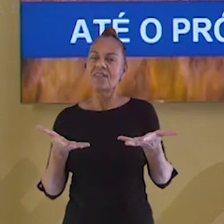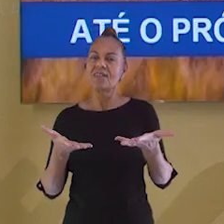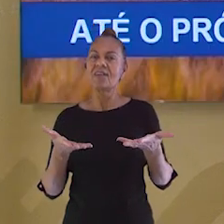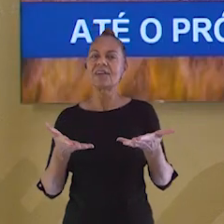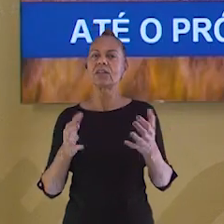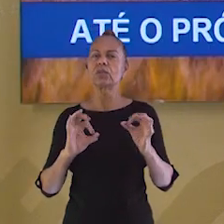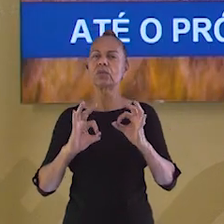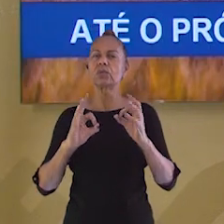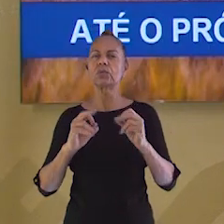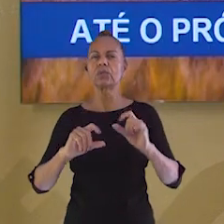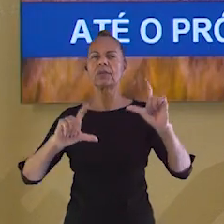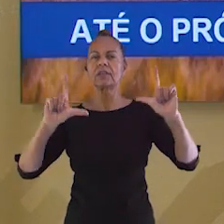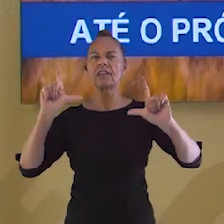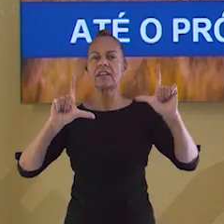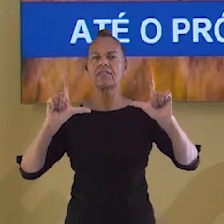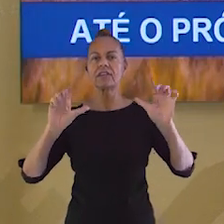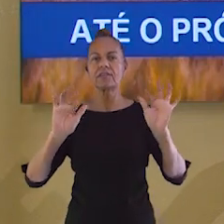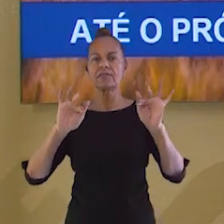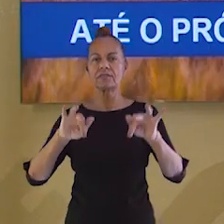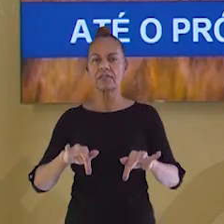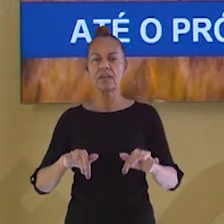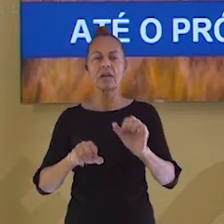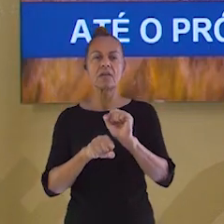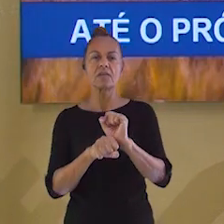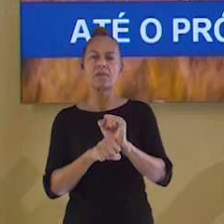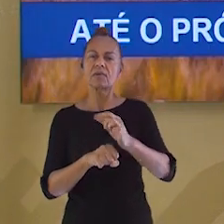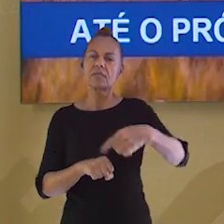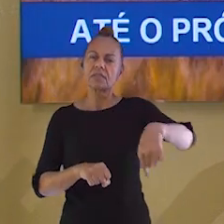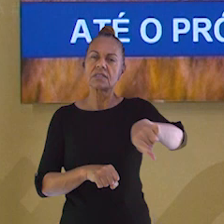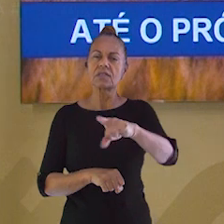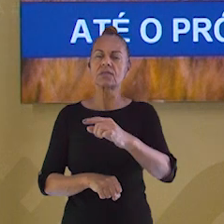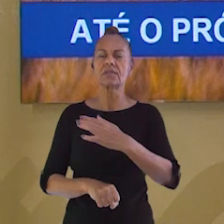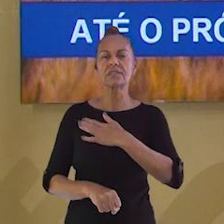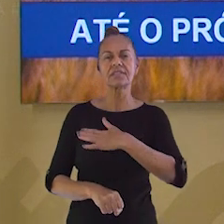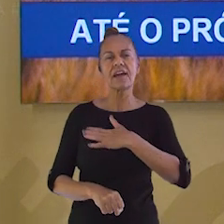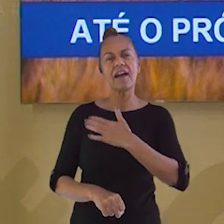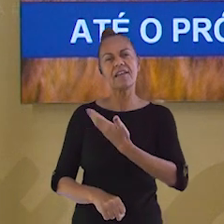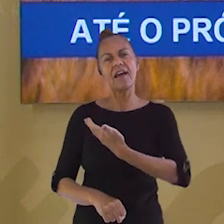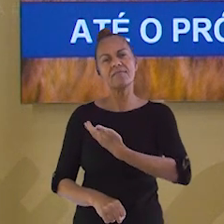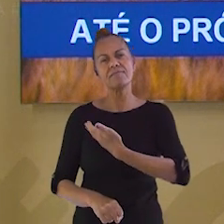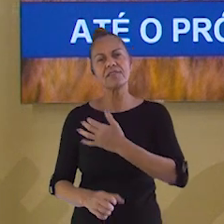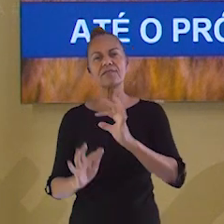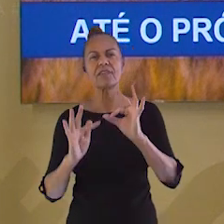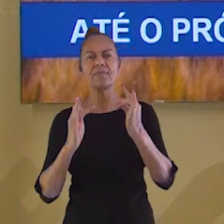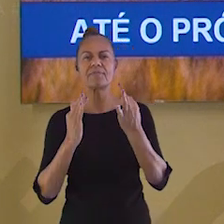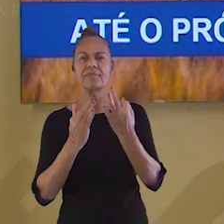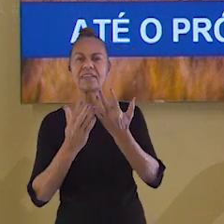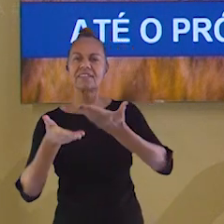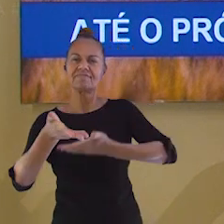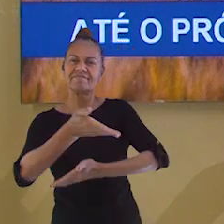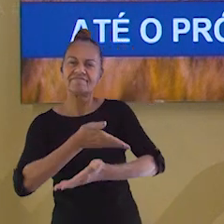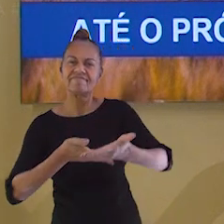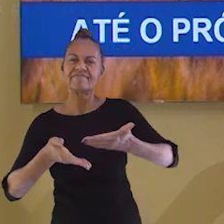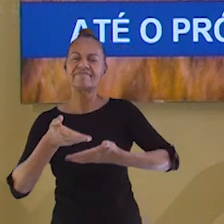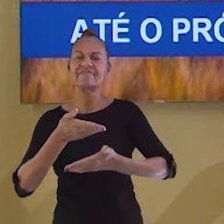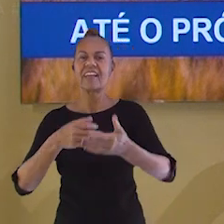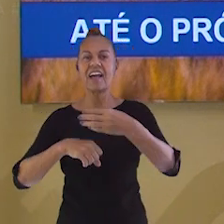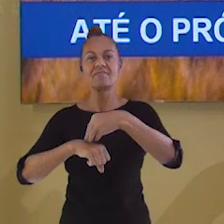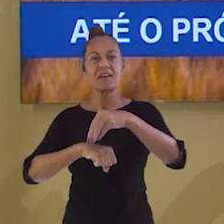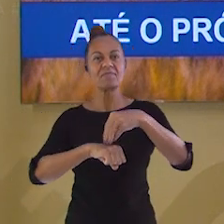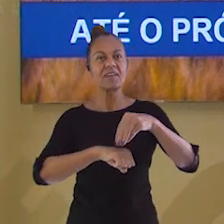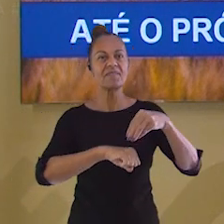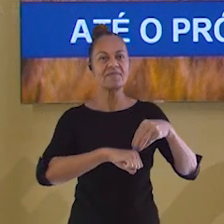fim e aprendemos bastante coisa, hein? Espero que vocês tenham gostado tanto quanto eu, que comentem com algum amigo